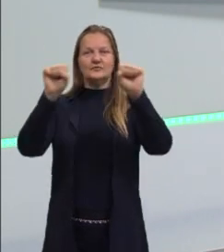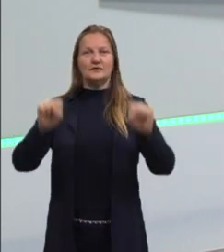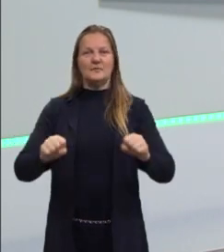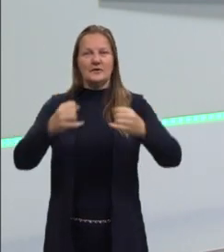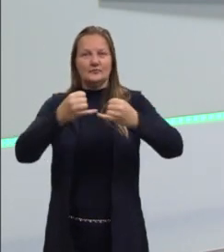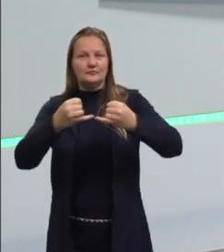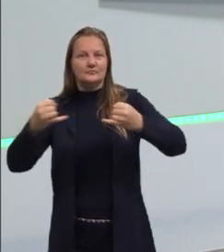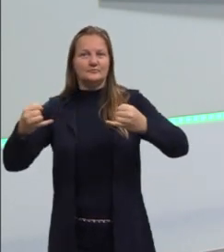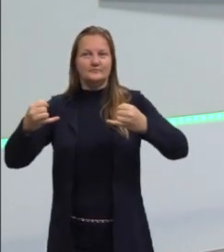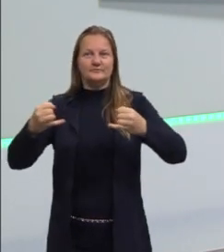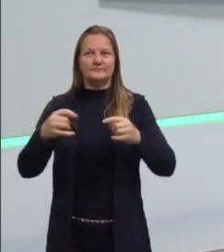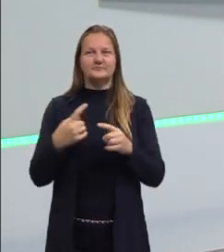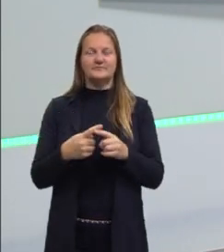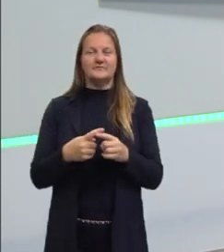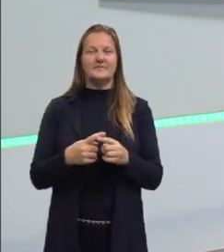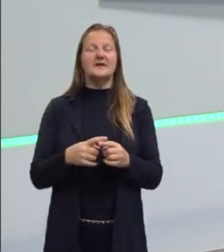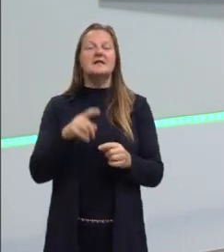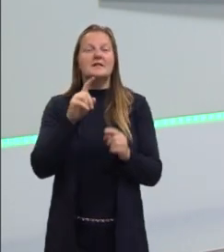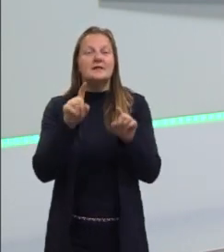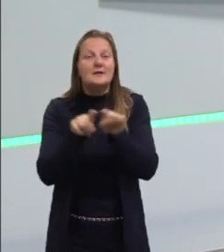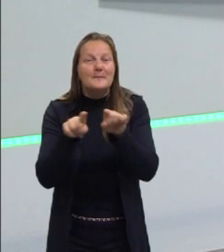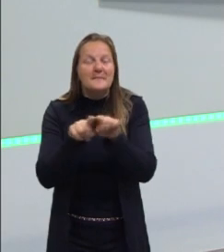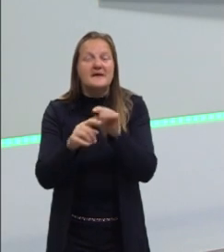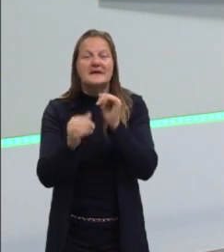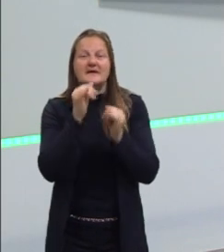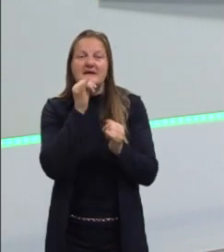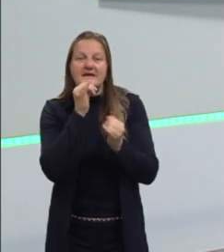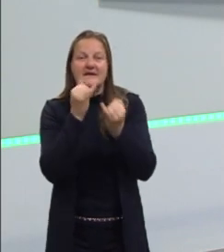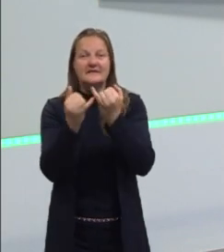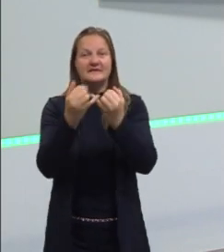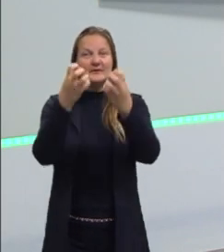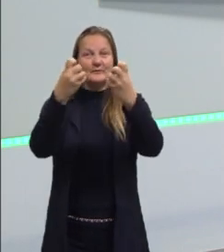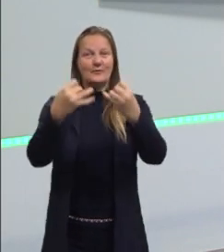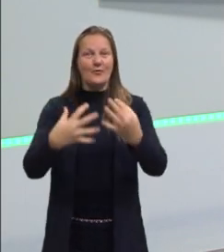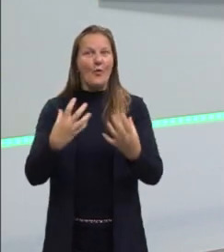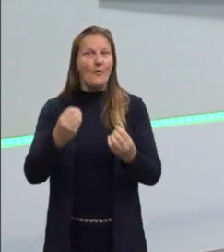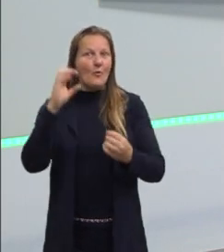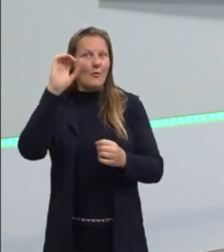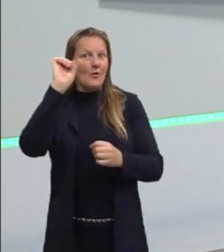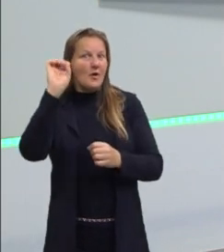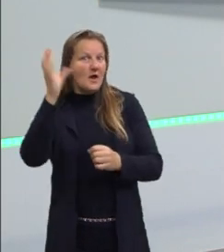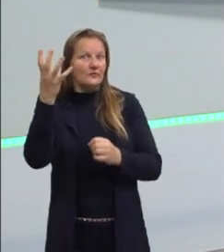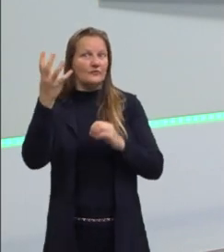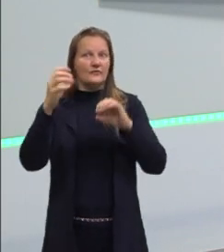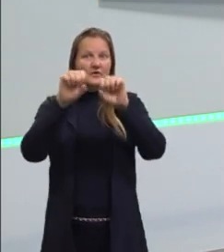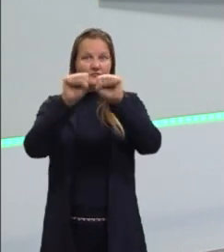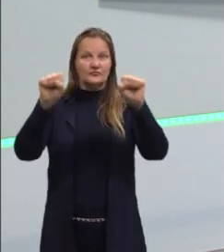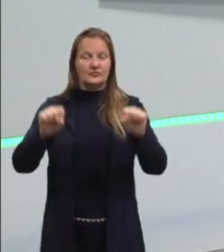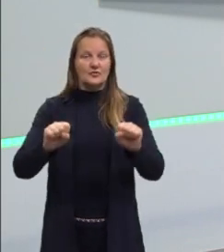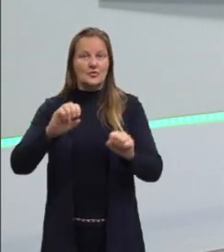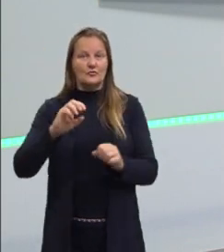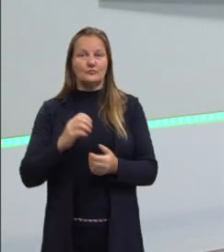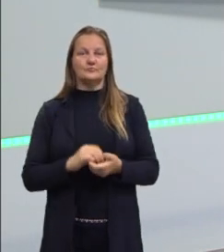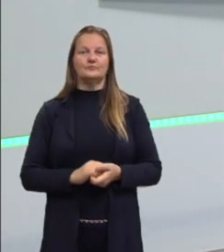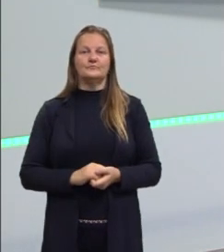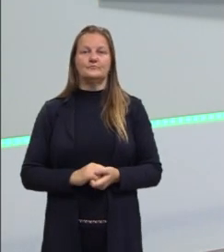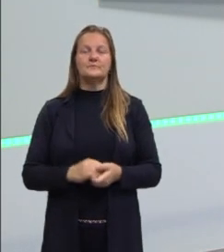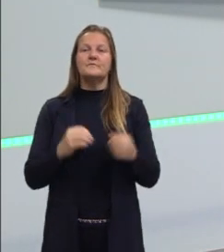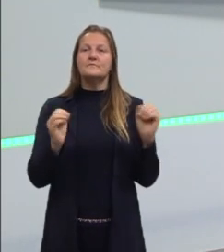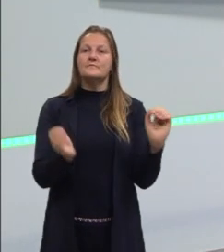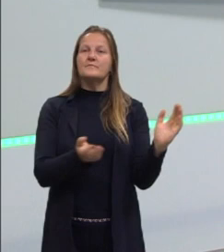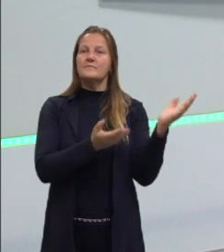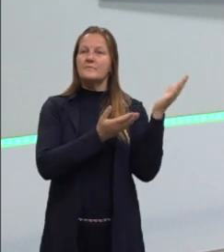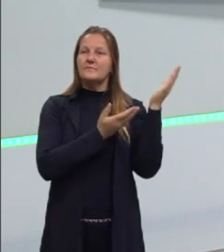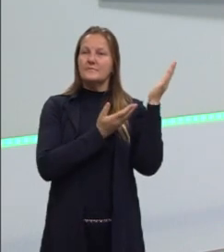e também trazer alguns exemplos de como resolver esse sistemas e chegar nessas soluções então para a